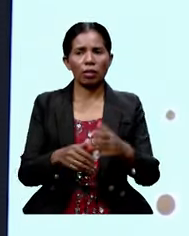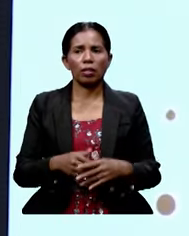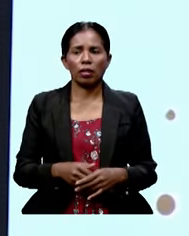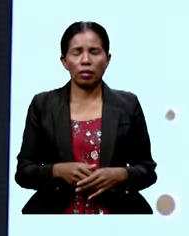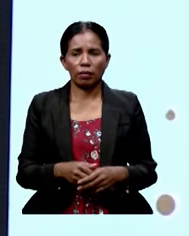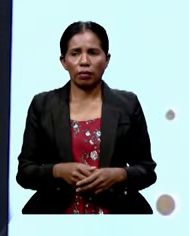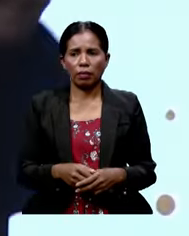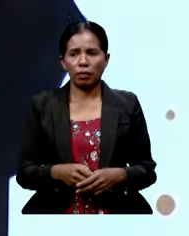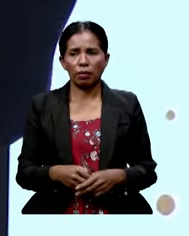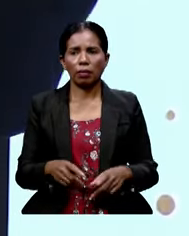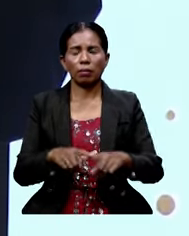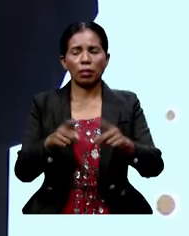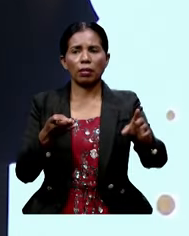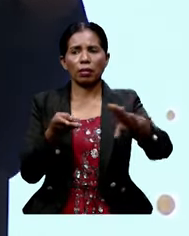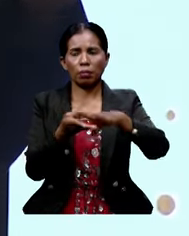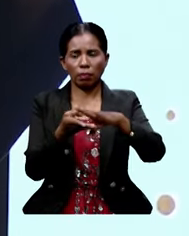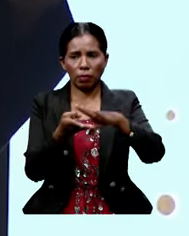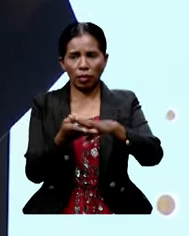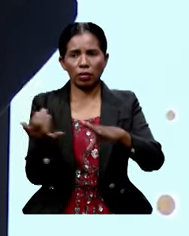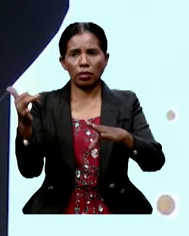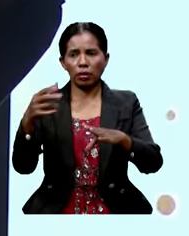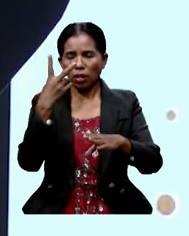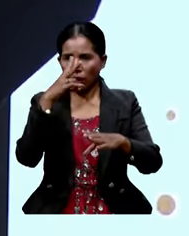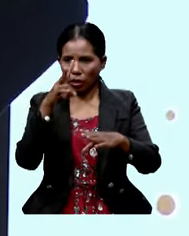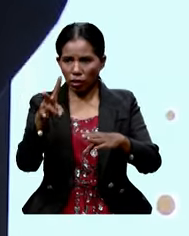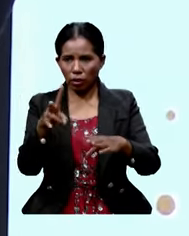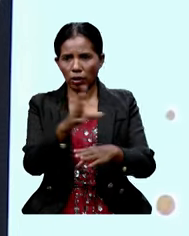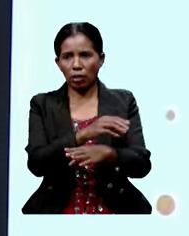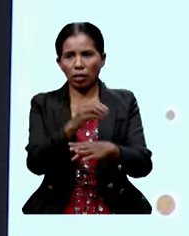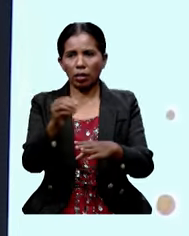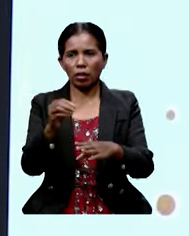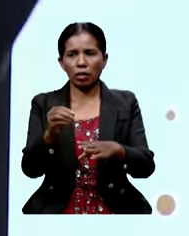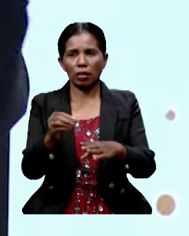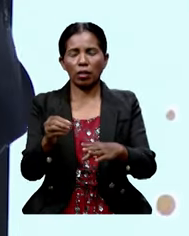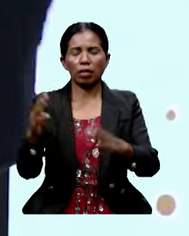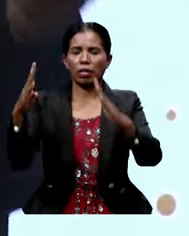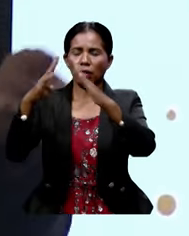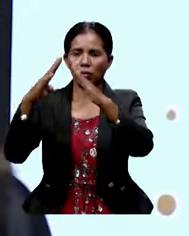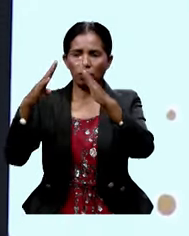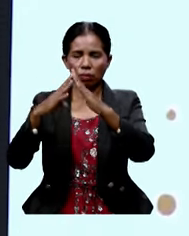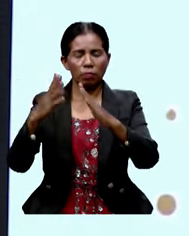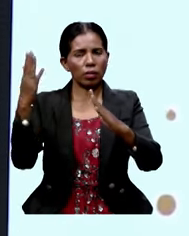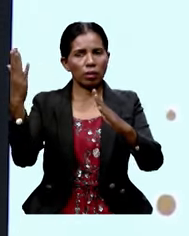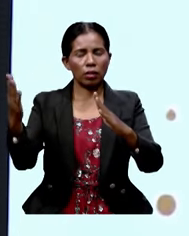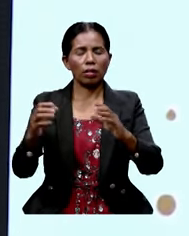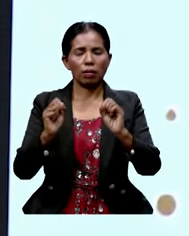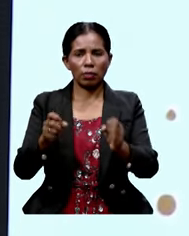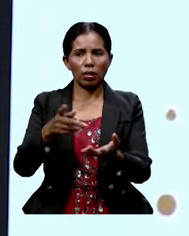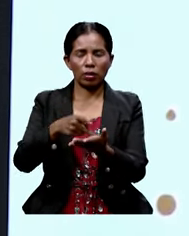milagre. Padre, é uma vez, se na rede, ou nem a máquina, nem a uma, nem a medicina, não está ali.